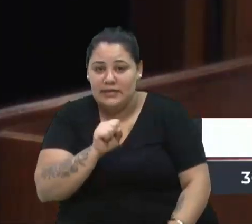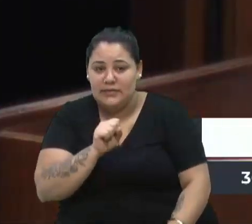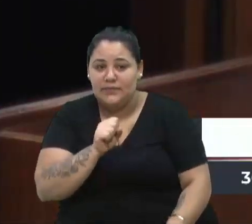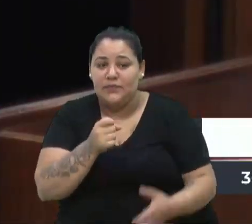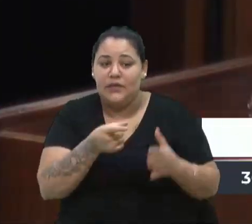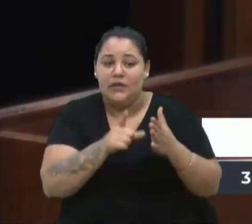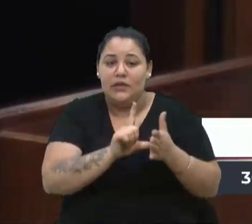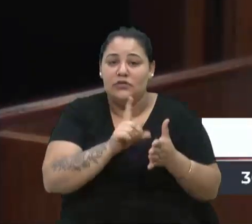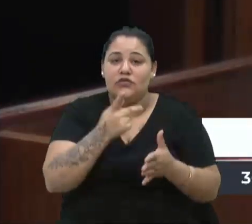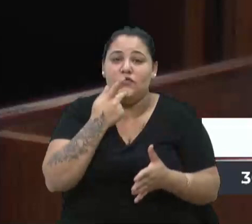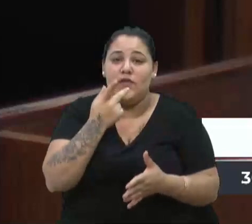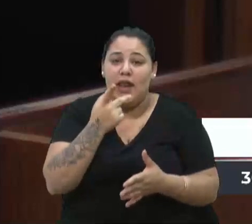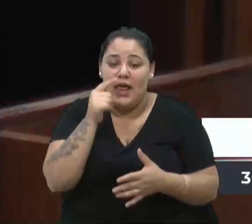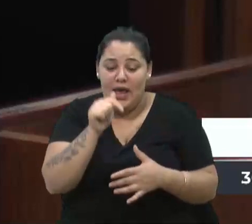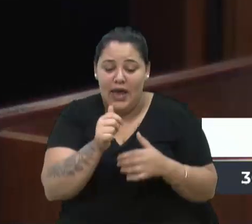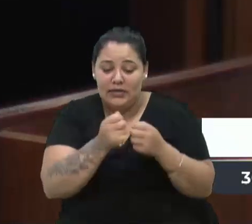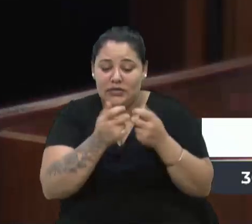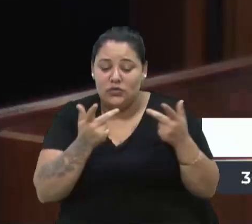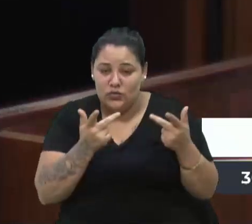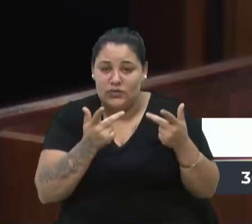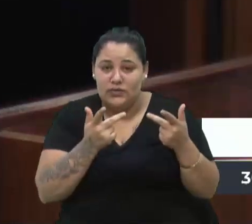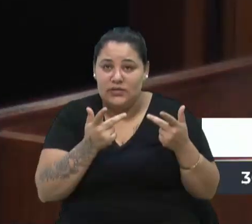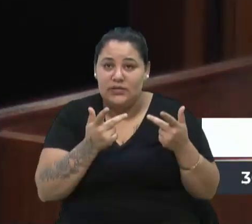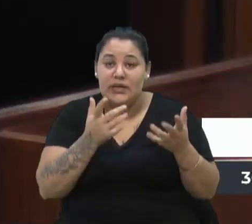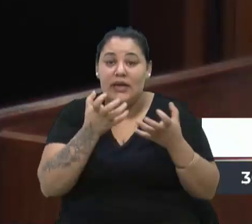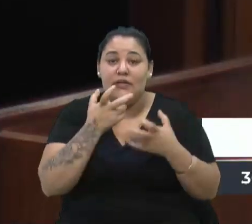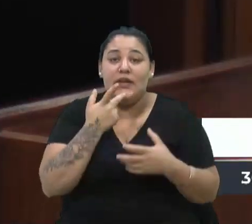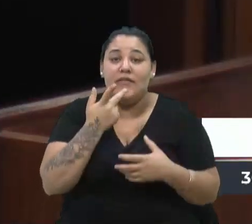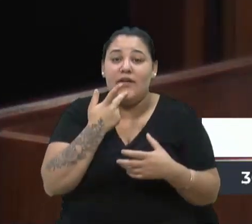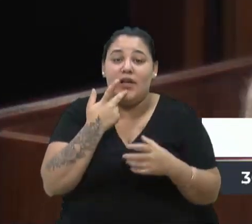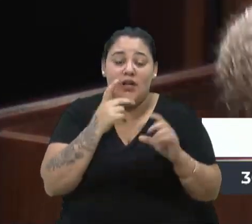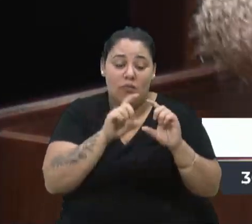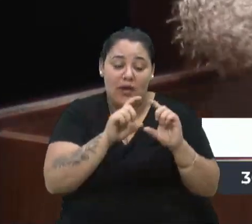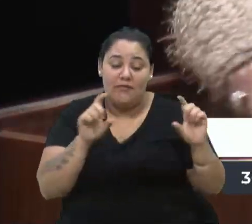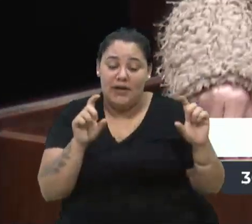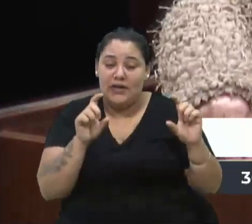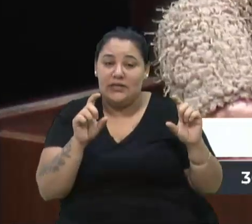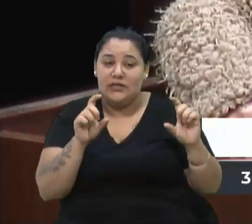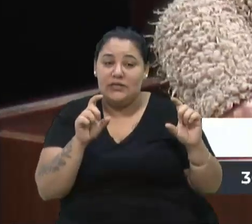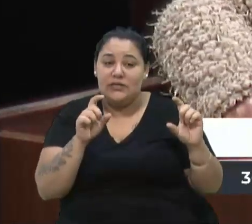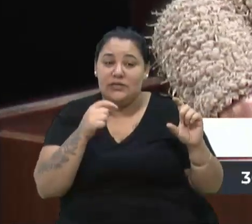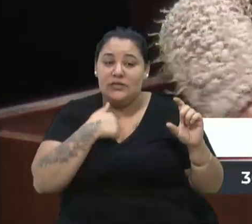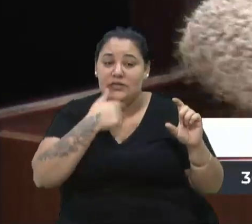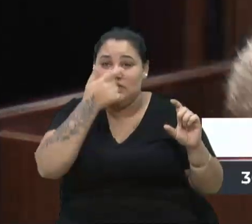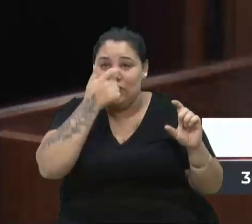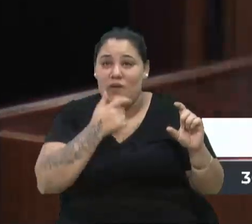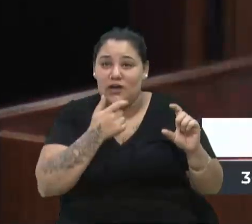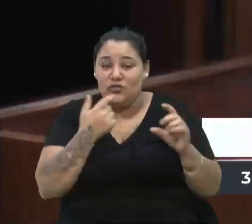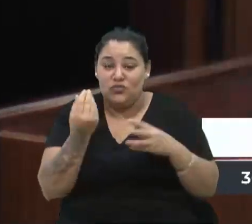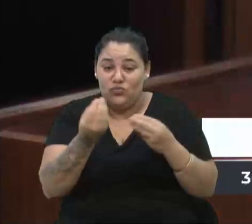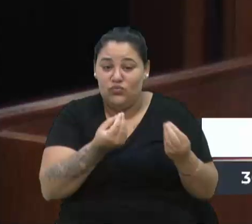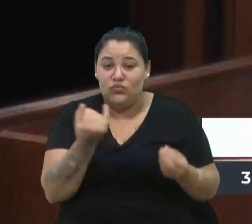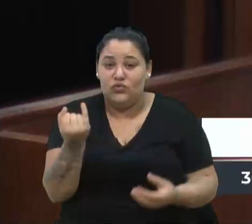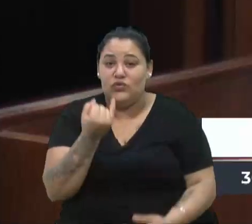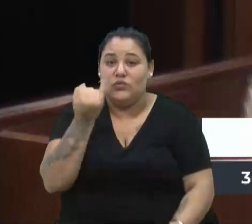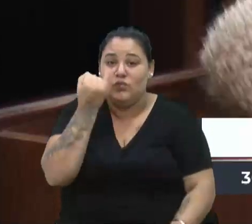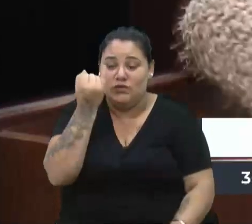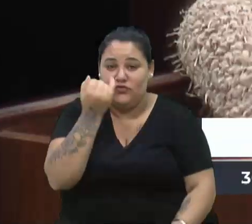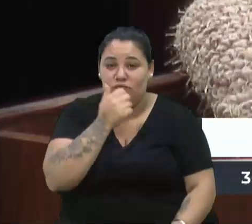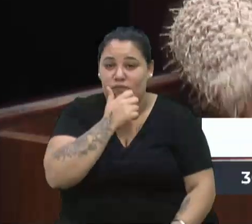isso, eu queria dizer uma frase que eu acho bem importante,